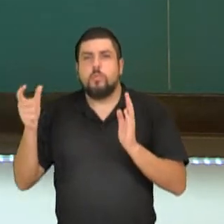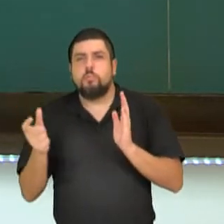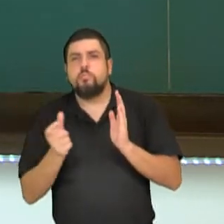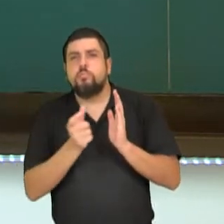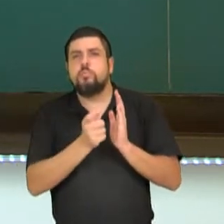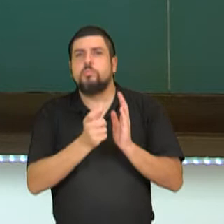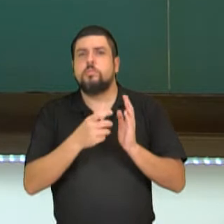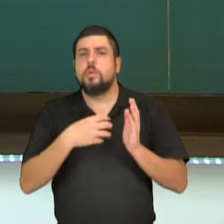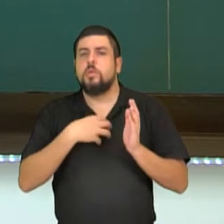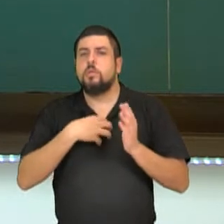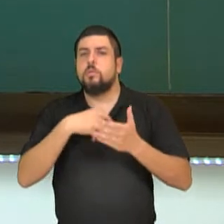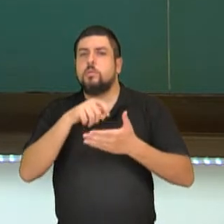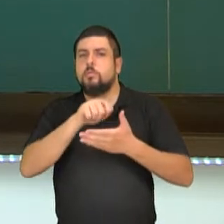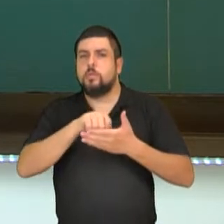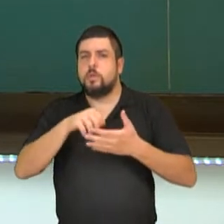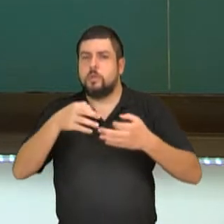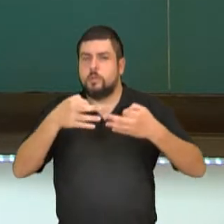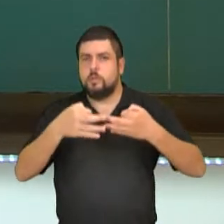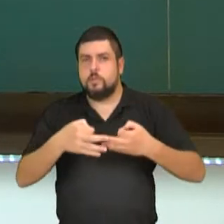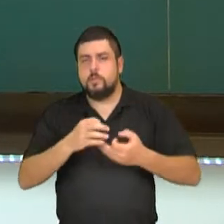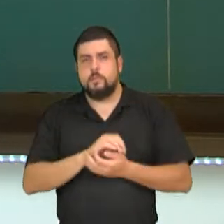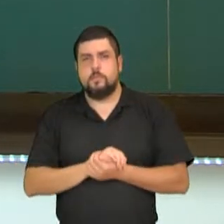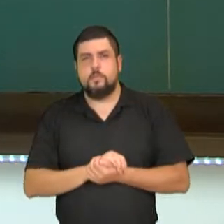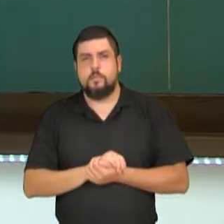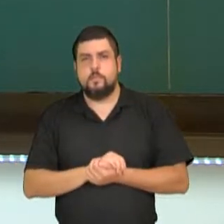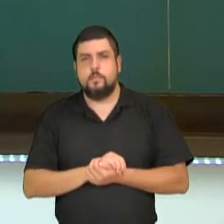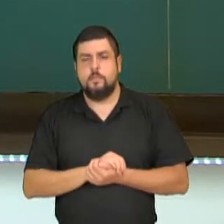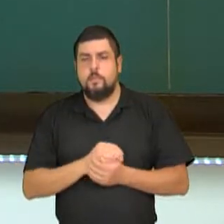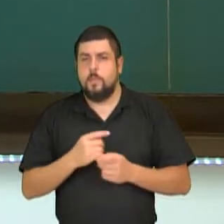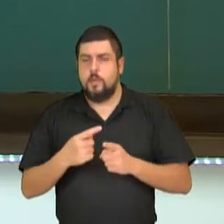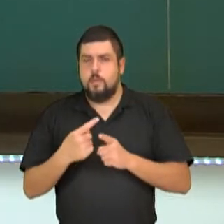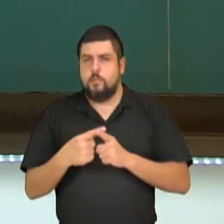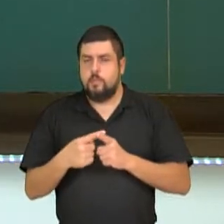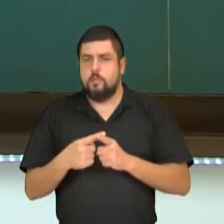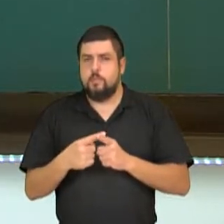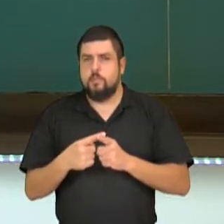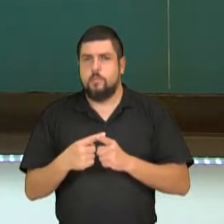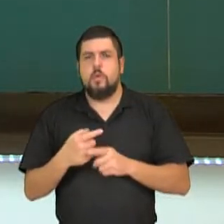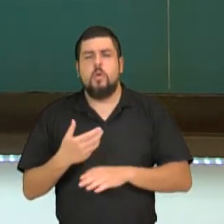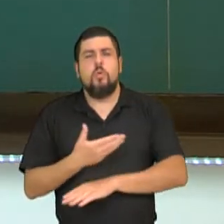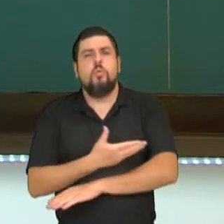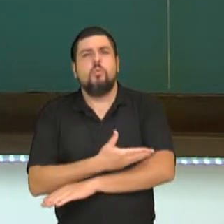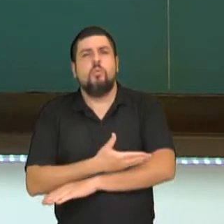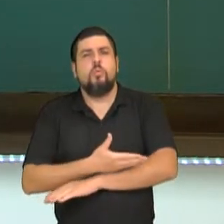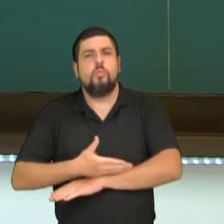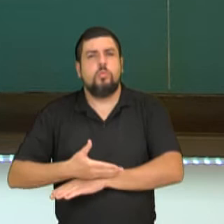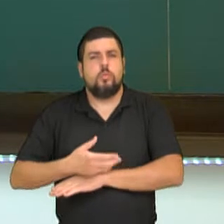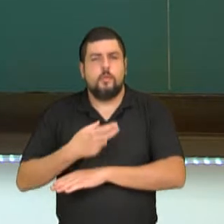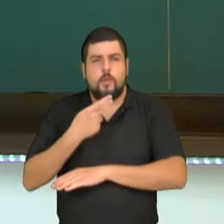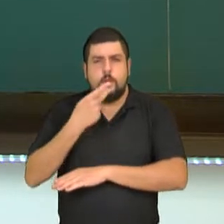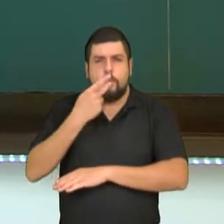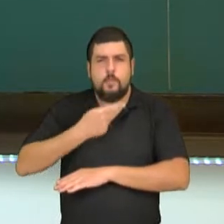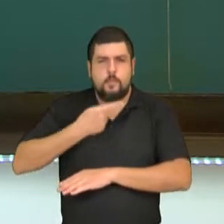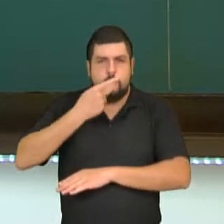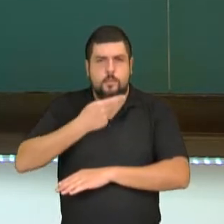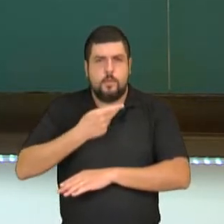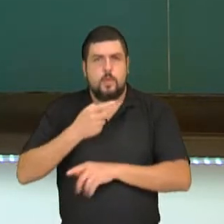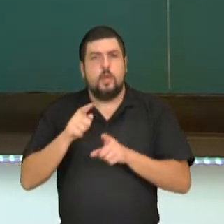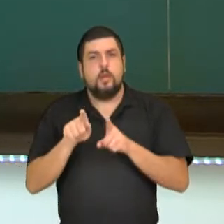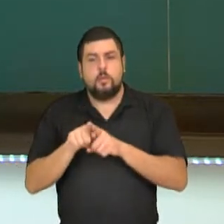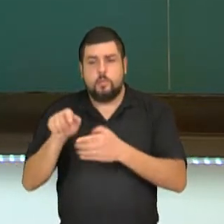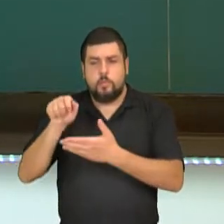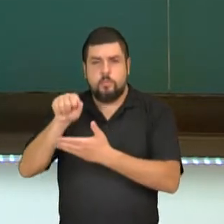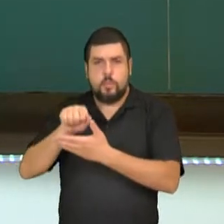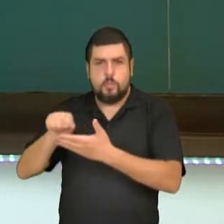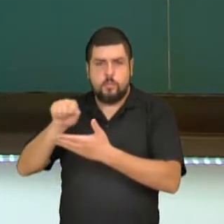correta. Porque no nosso dia a dia, na nossa fala, na oralidade e na escrita também, usamos de